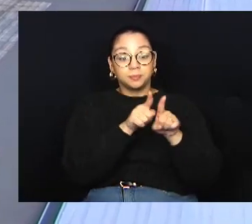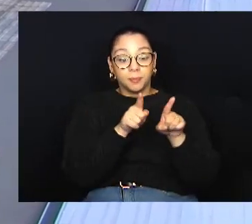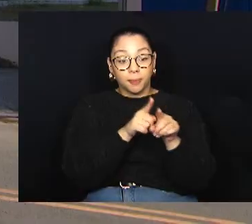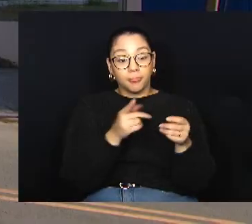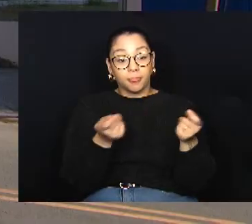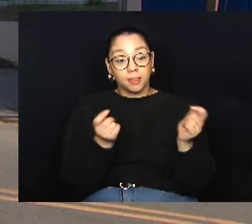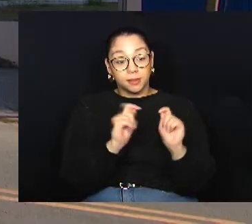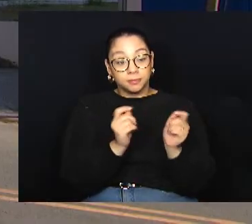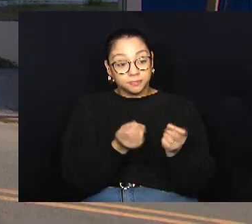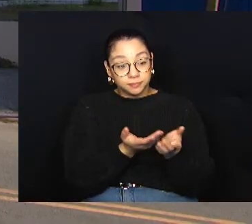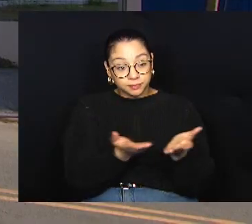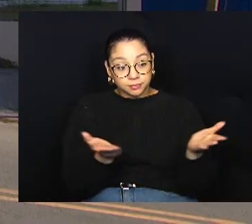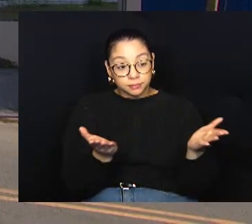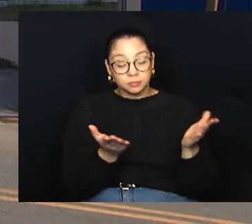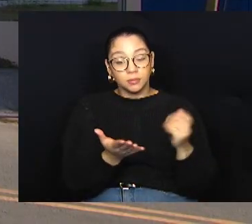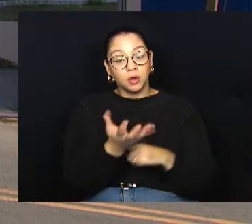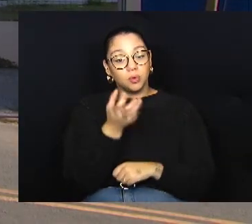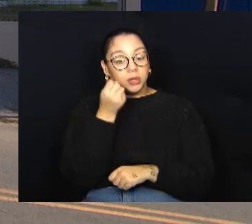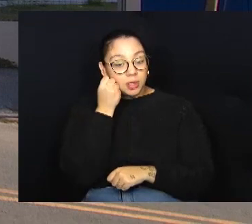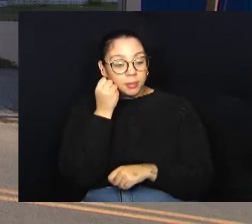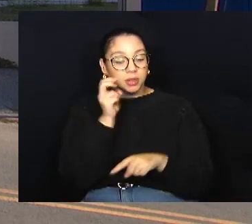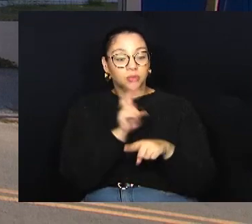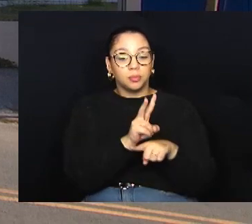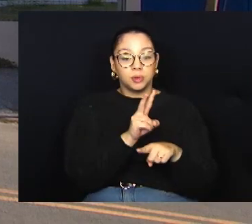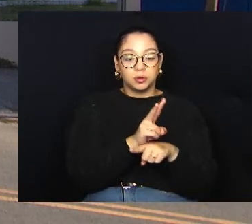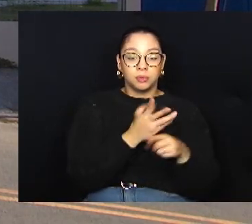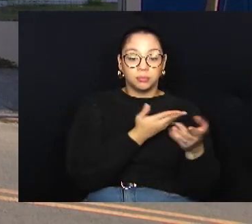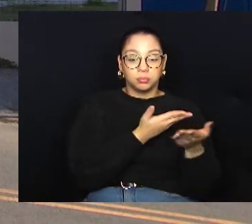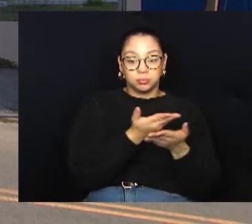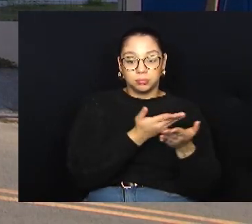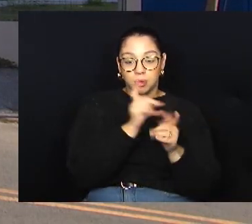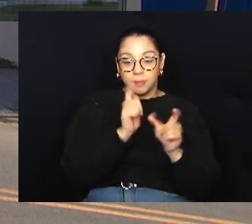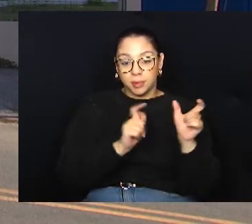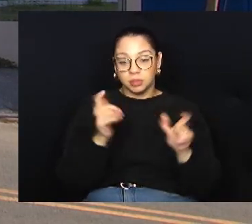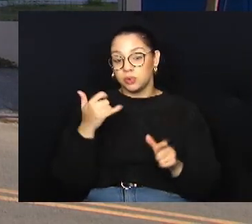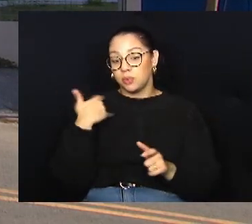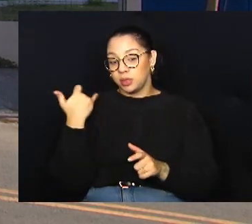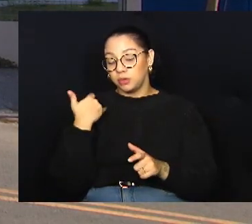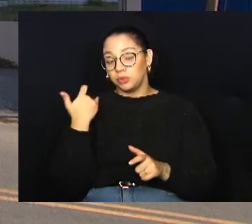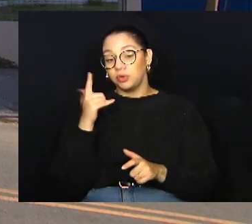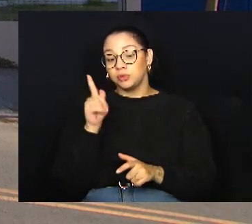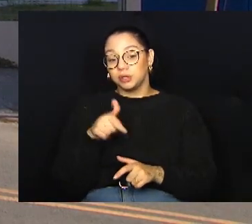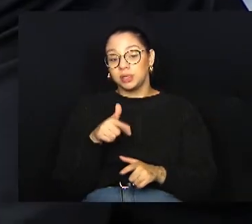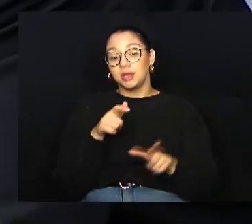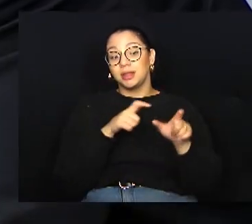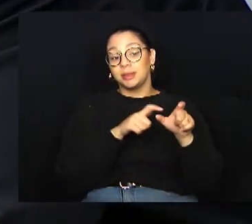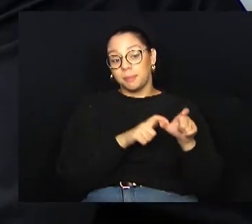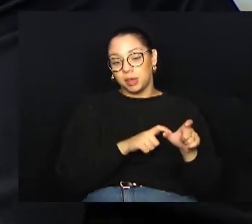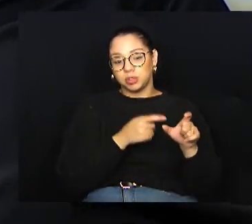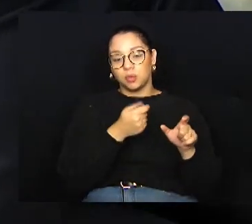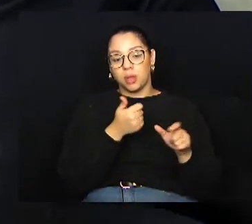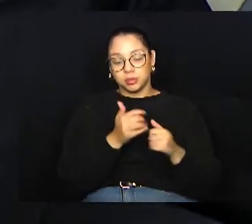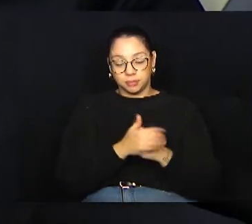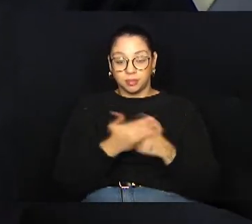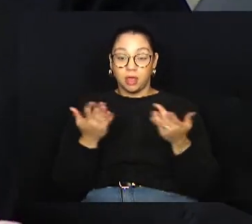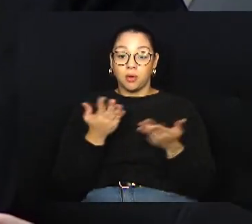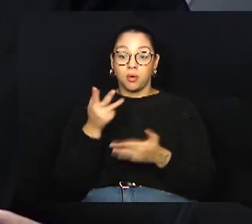proporcionar espaço de acolhimento, proteção e convivência a idosos semidependentes. Agora o